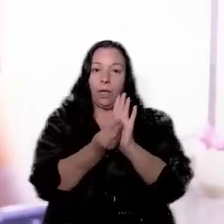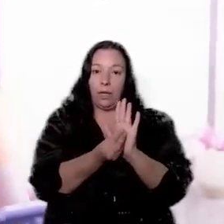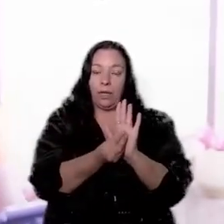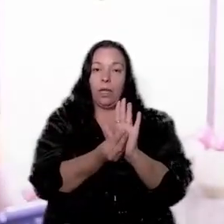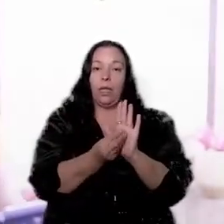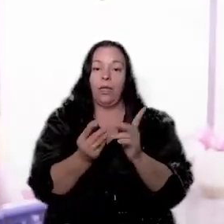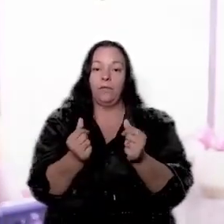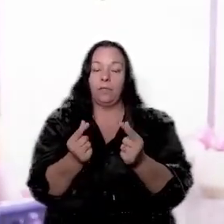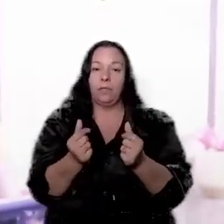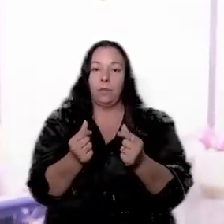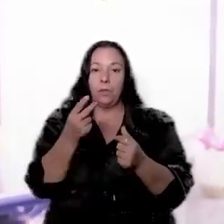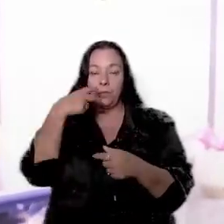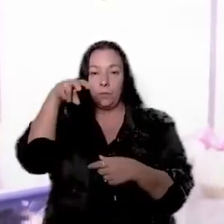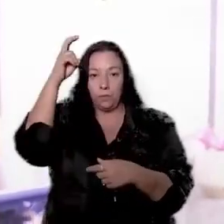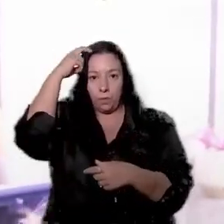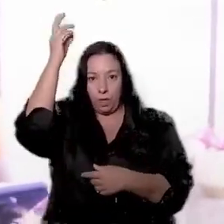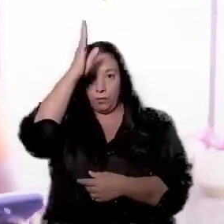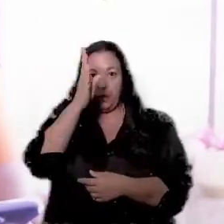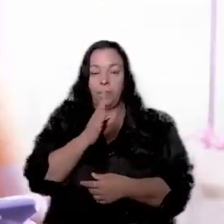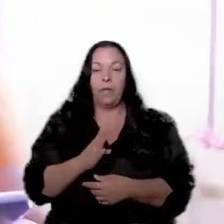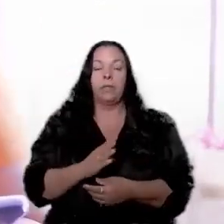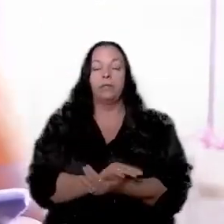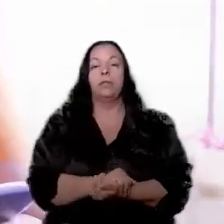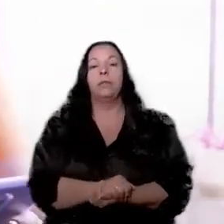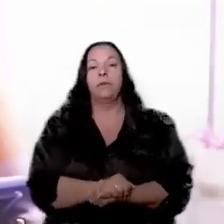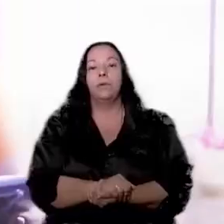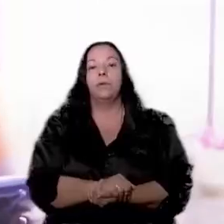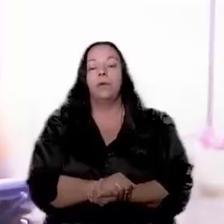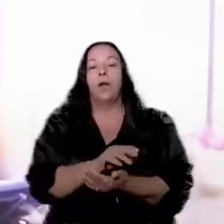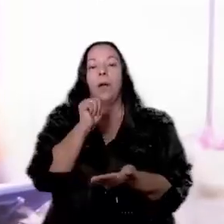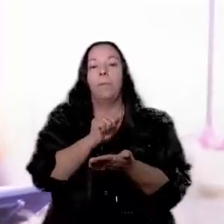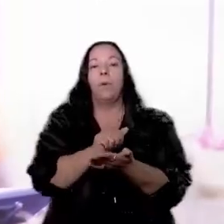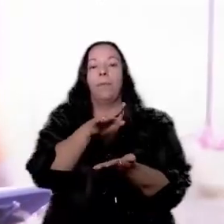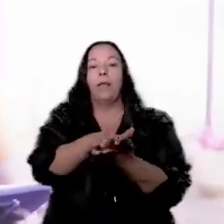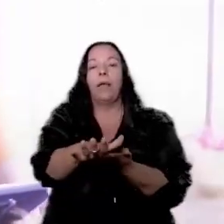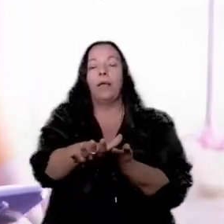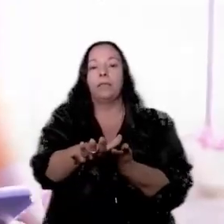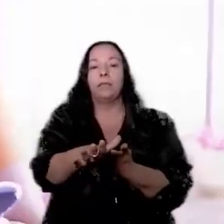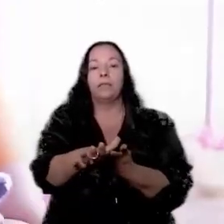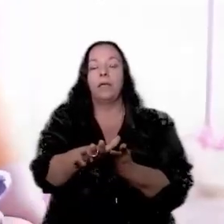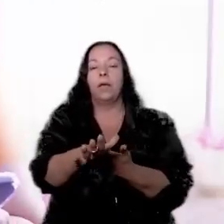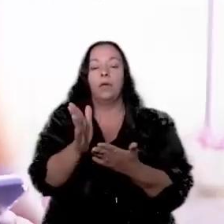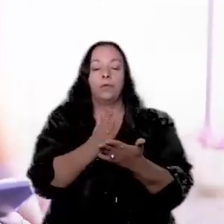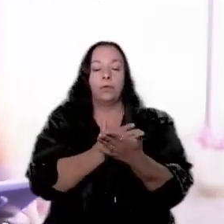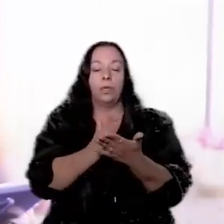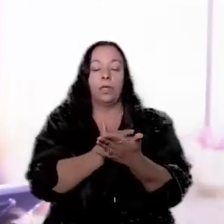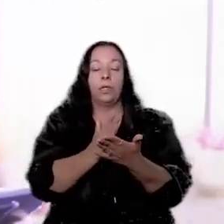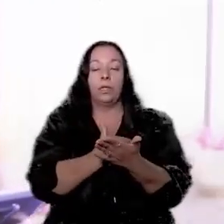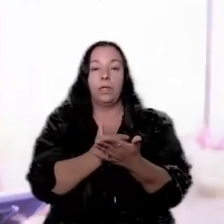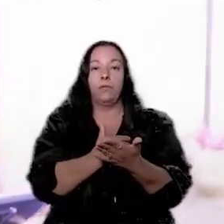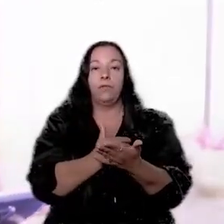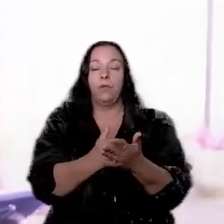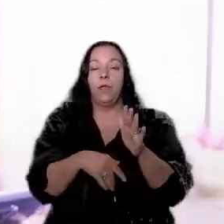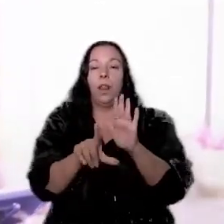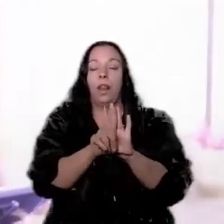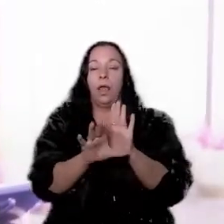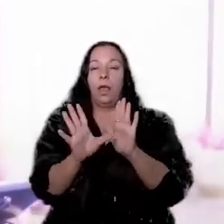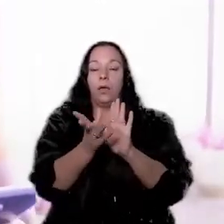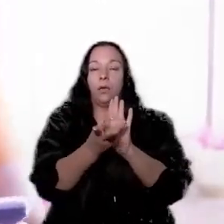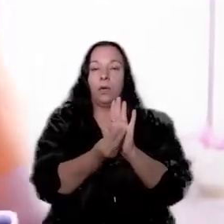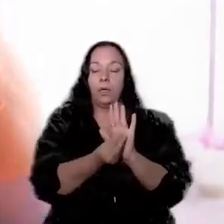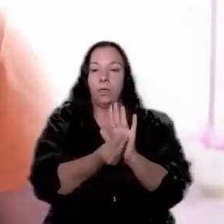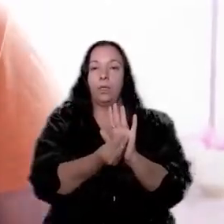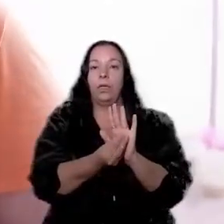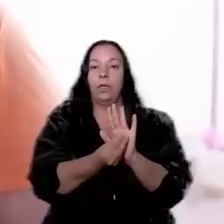quadro branco com as logomarcas dos patrocinadores do evento. E acima, há uma televisão que transmite ao vivo a imagem das intérpretes de